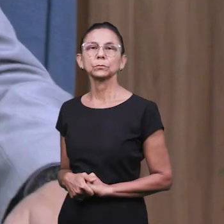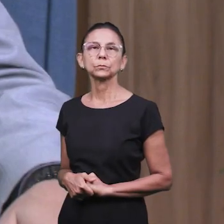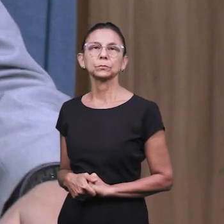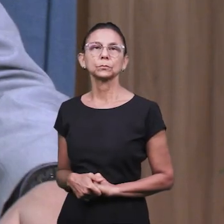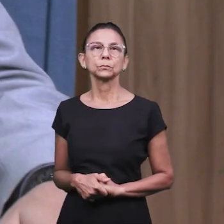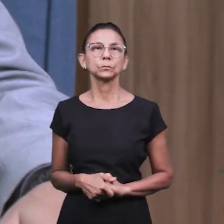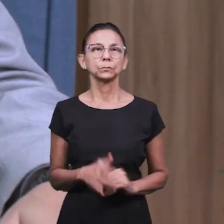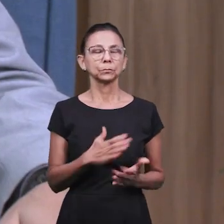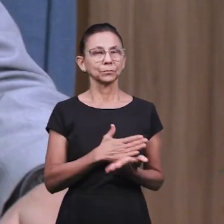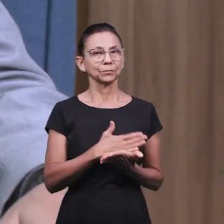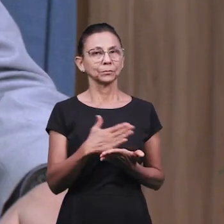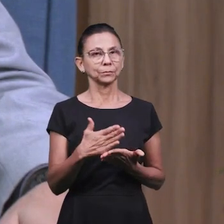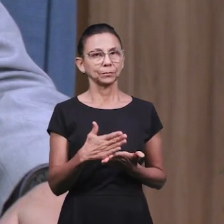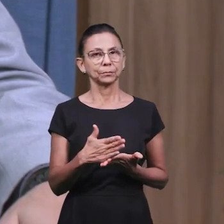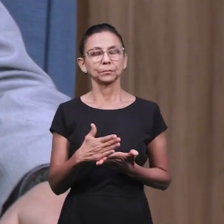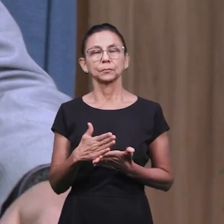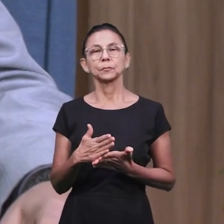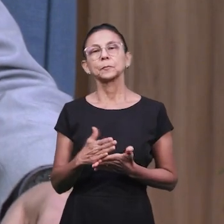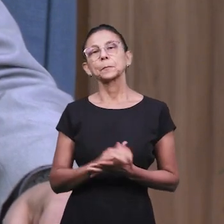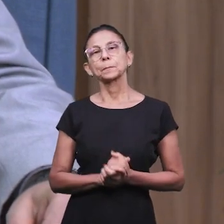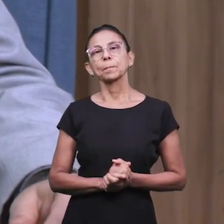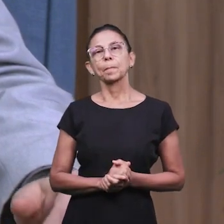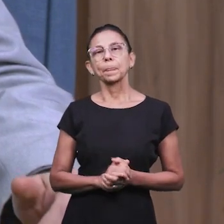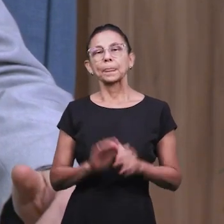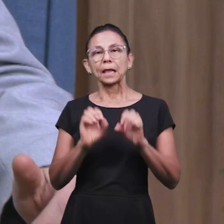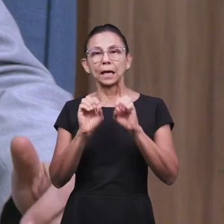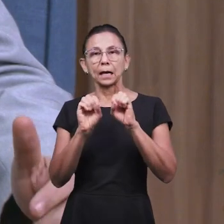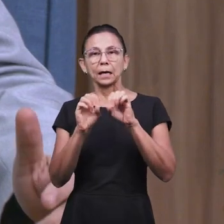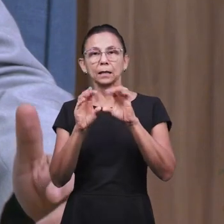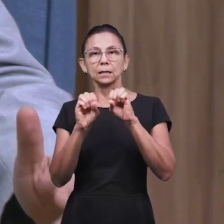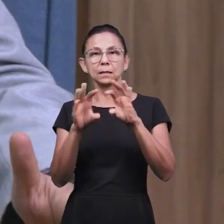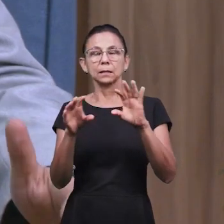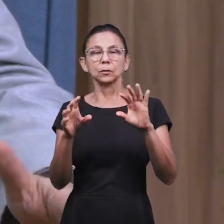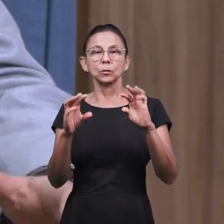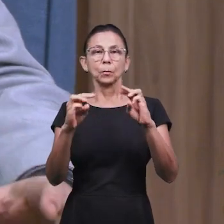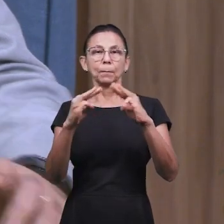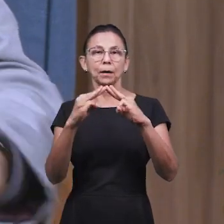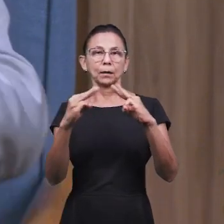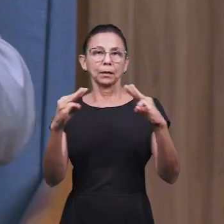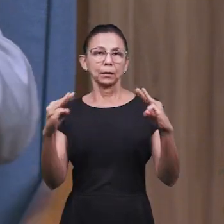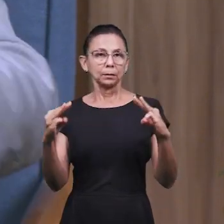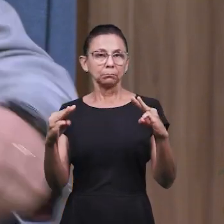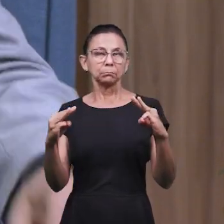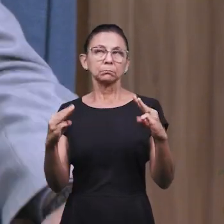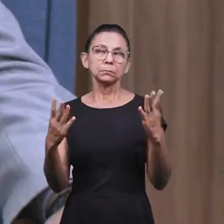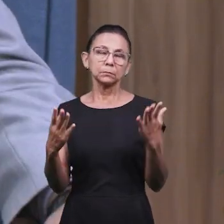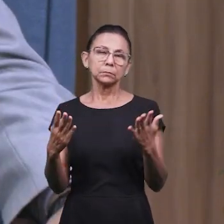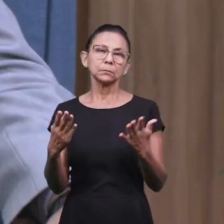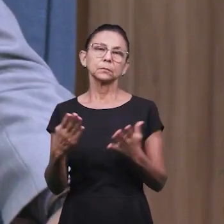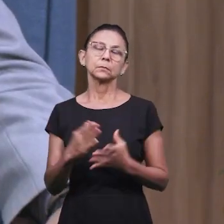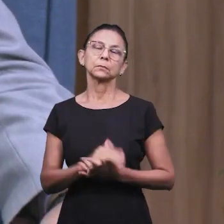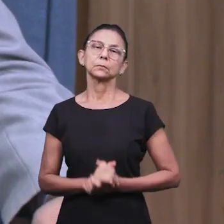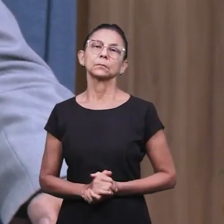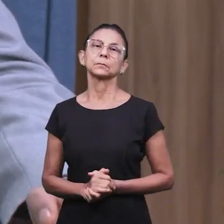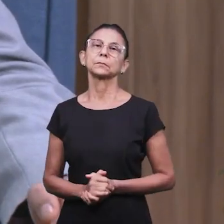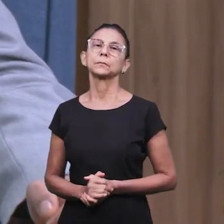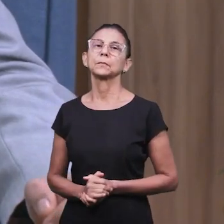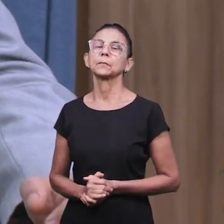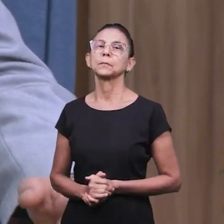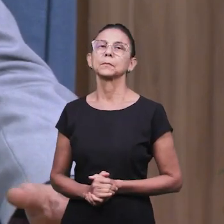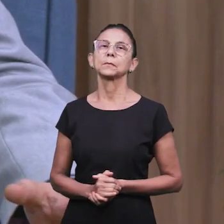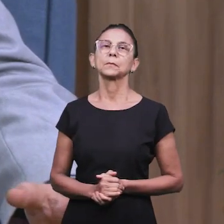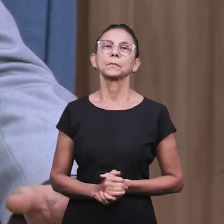E a gente começa agora o quadro Lições do Manaim, e a gente sempre repete, e isso é importante para